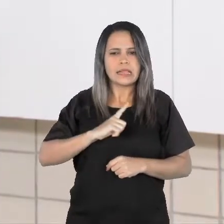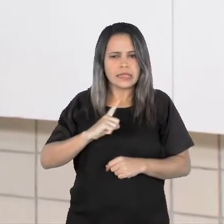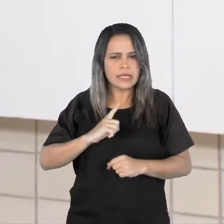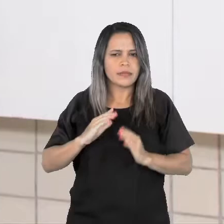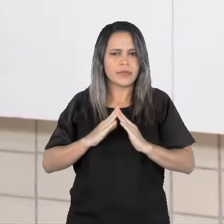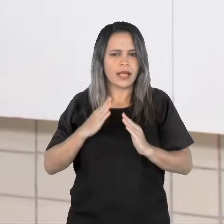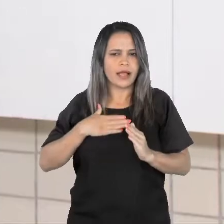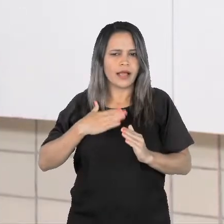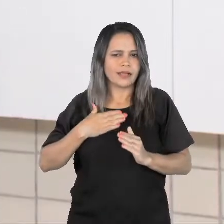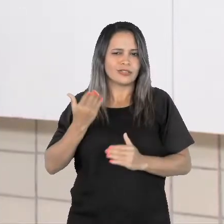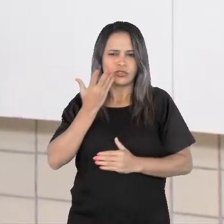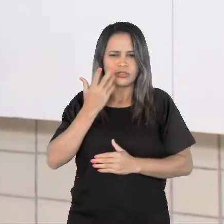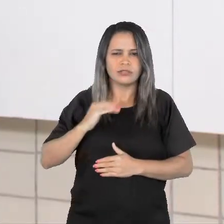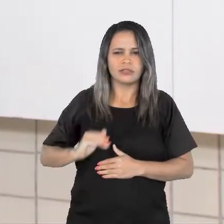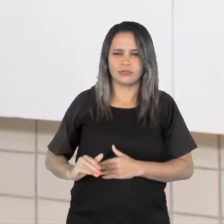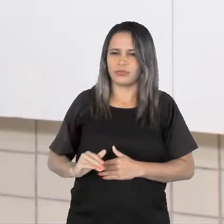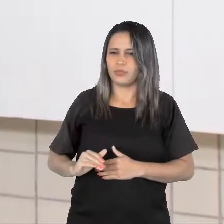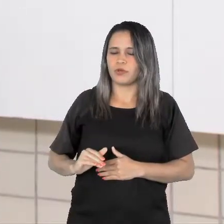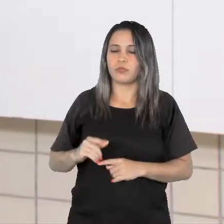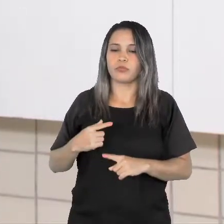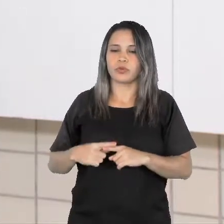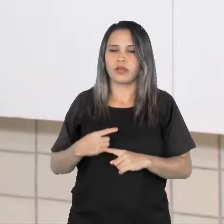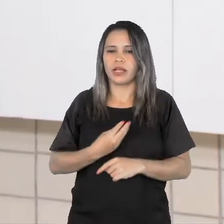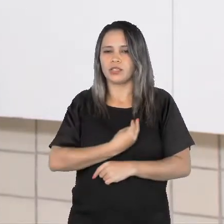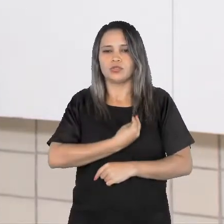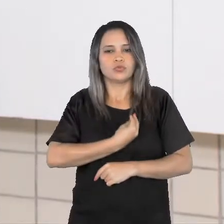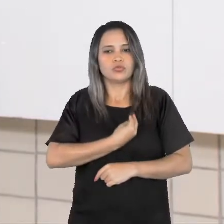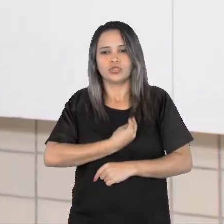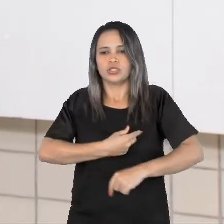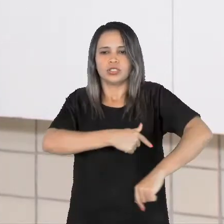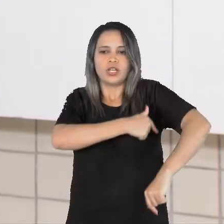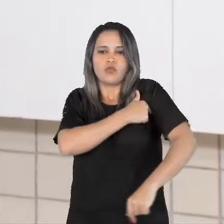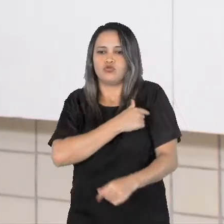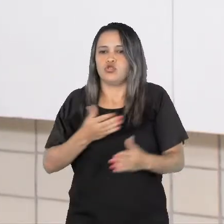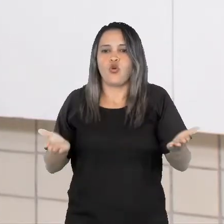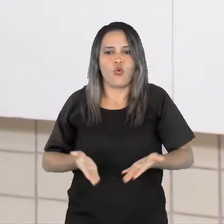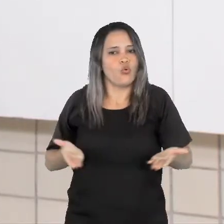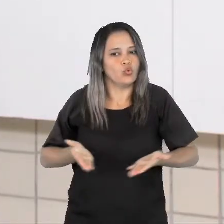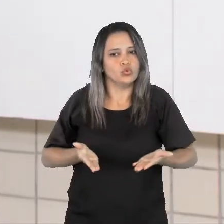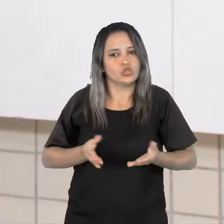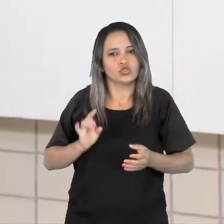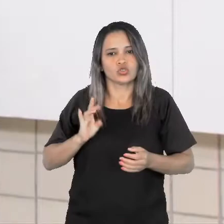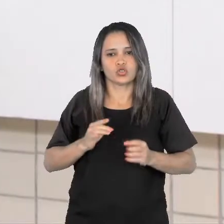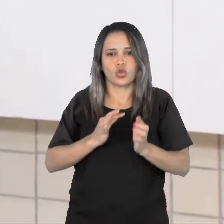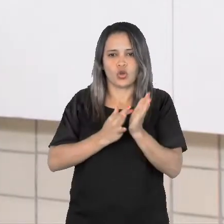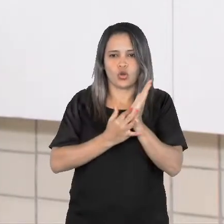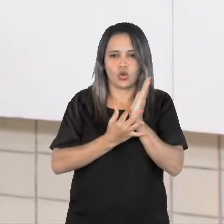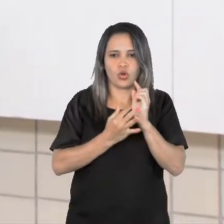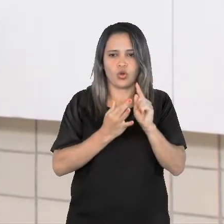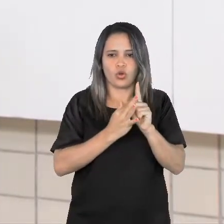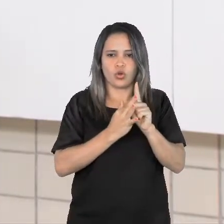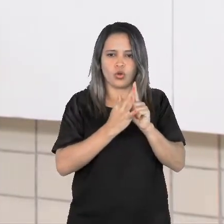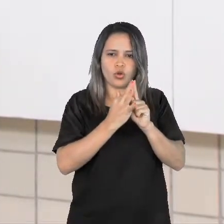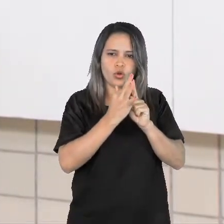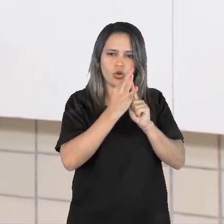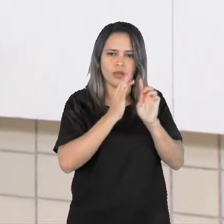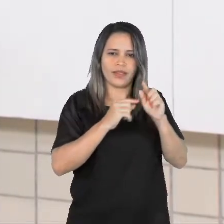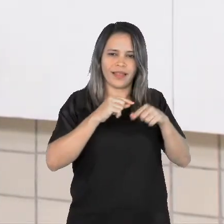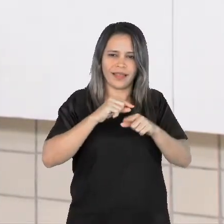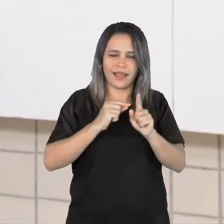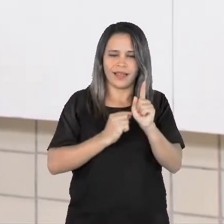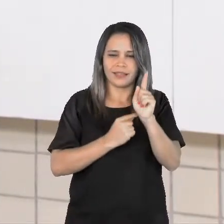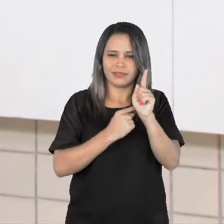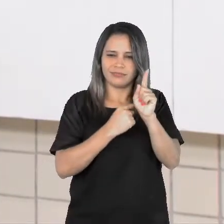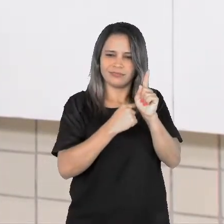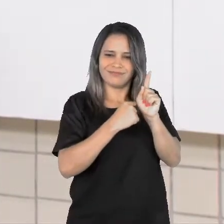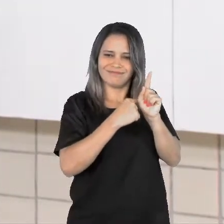daquele, porque não existia o termômetro digital, era só aquele da reguinha, né, que tinha um líquidozinho